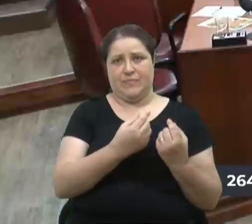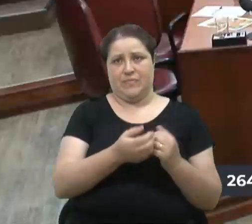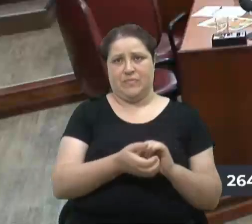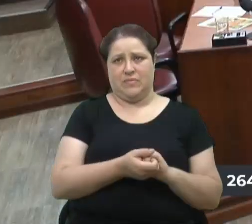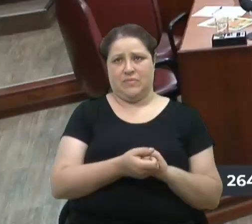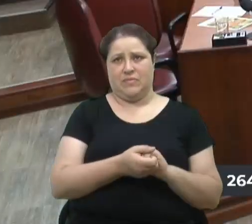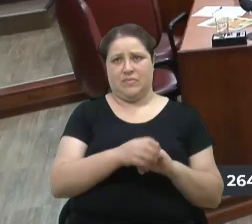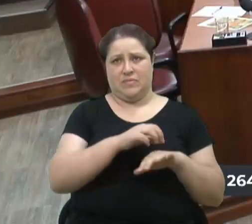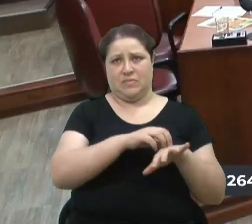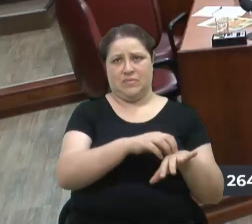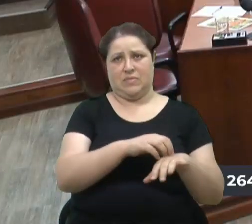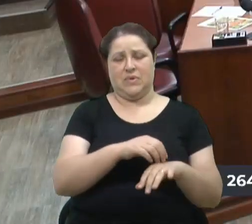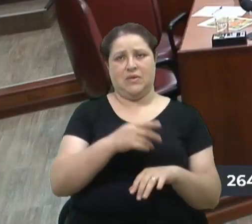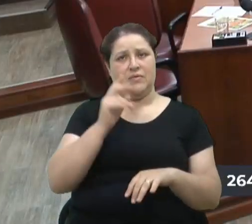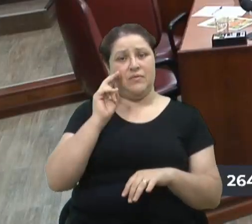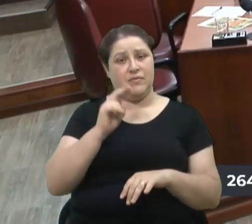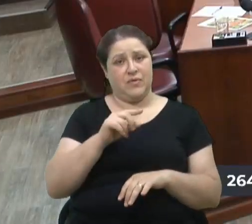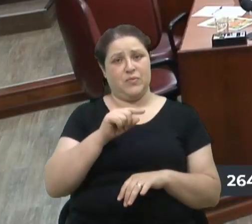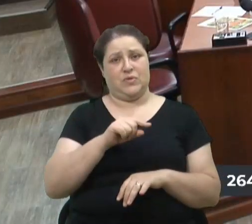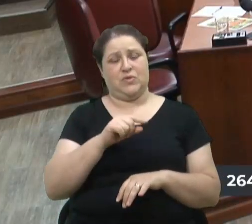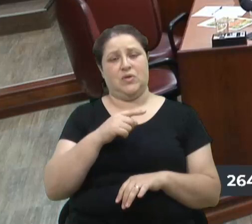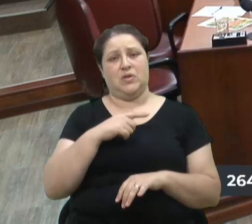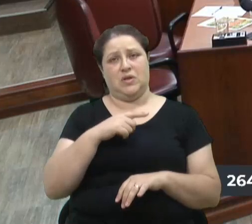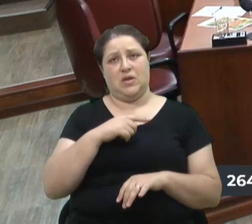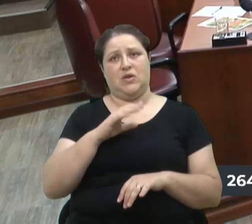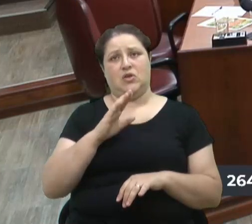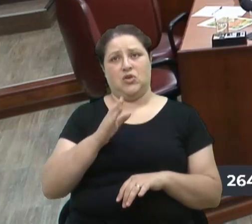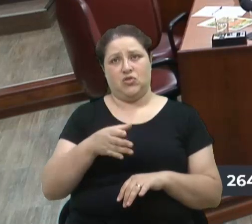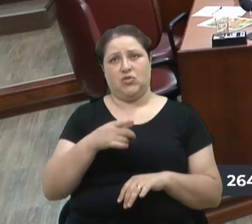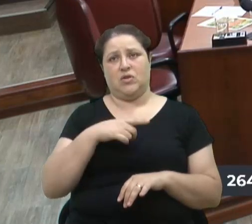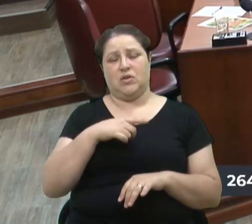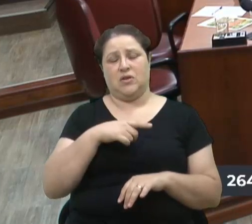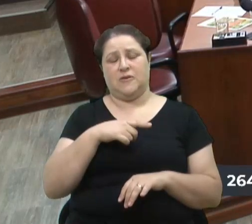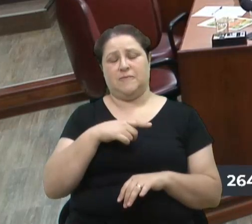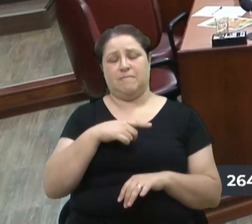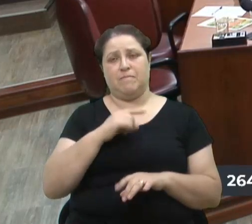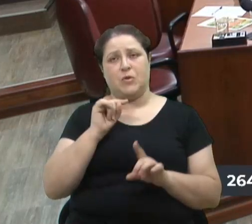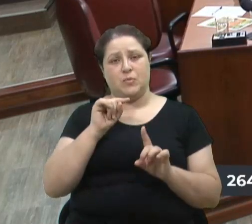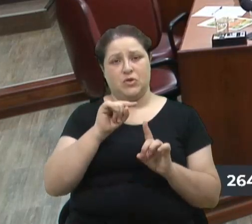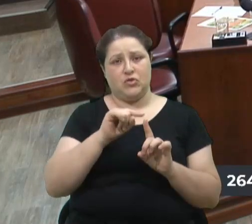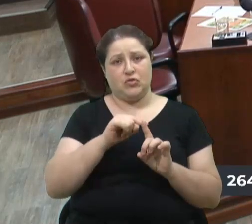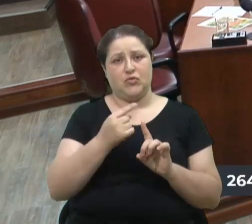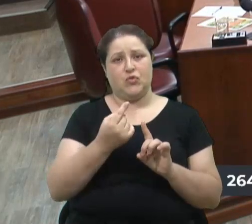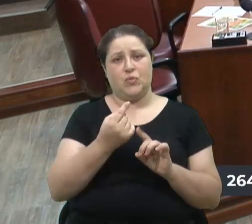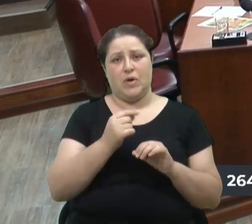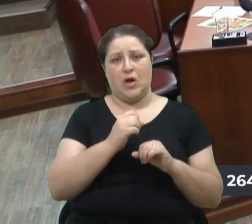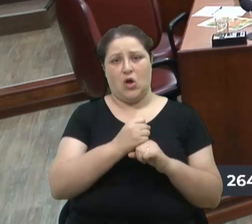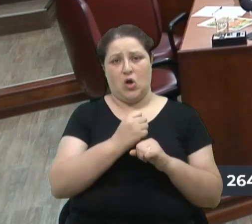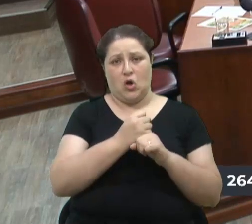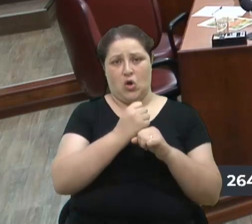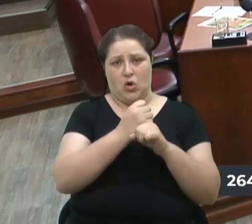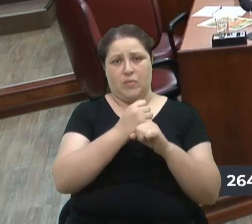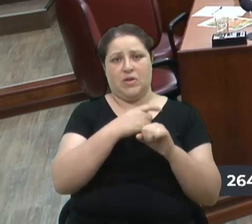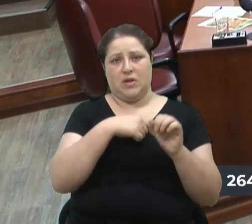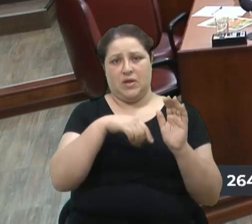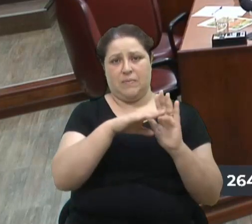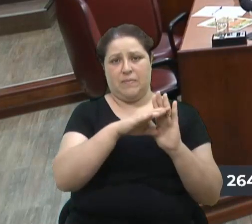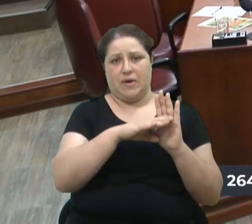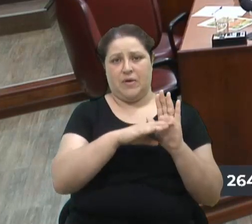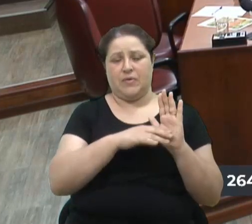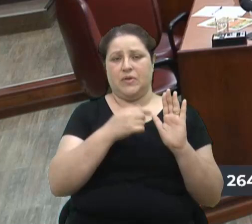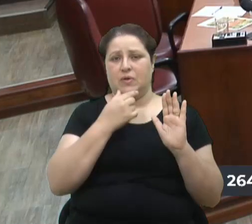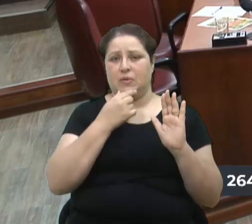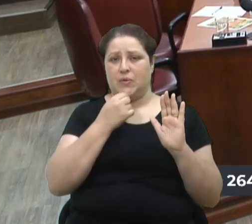verificamos essa situação também, tá? Isso está no radar, tá? Está para uma das obras que está na pauta do